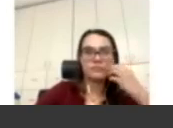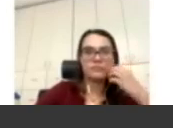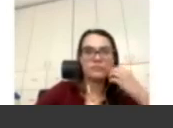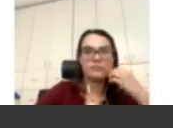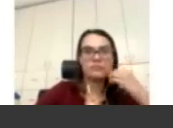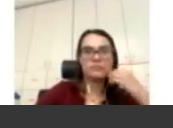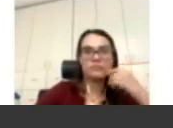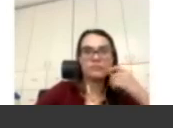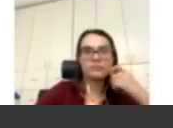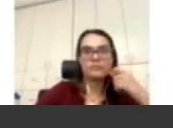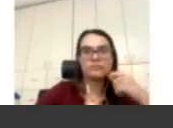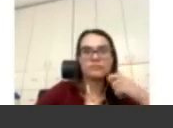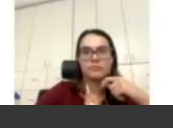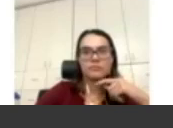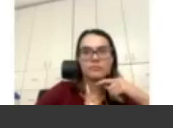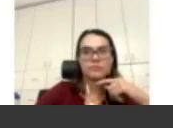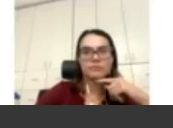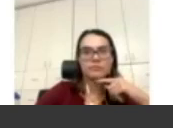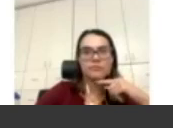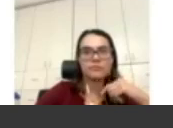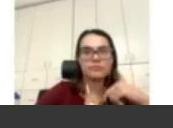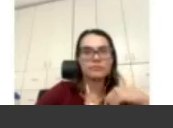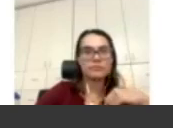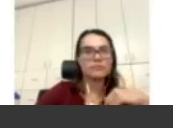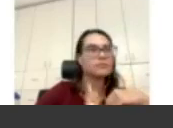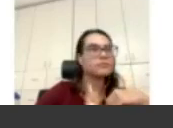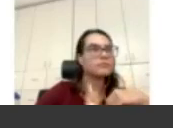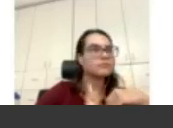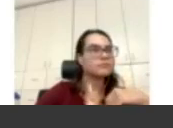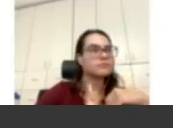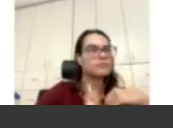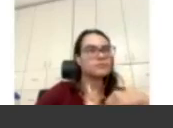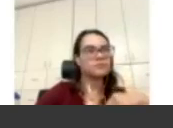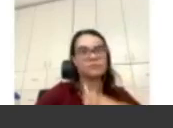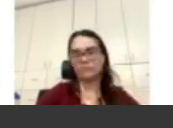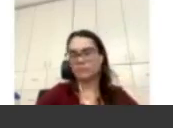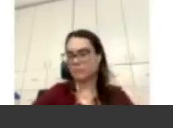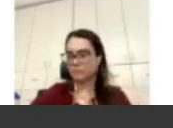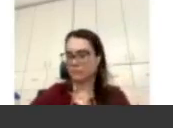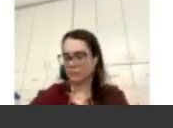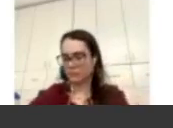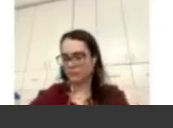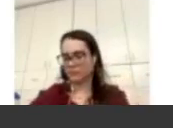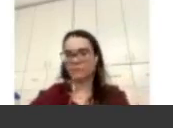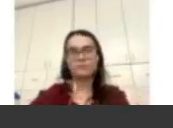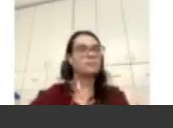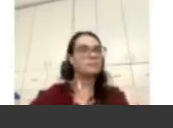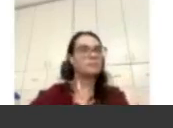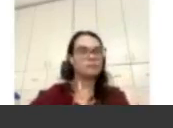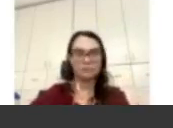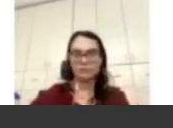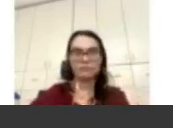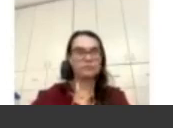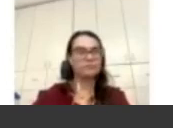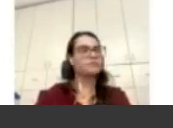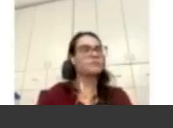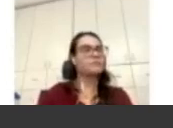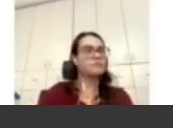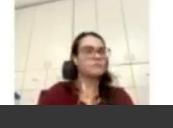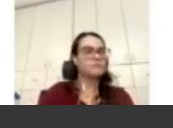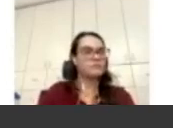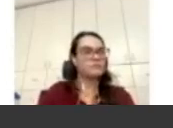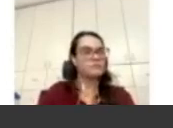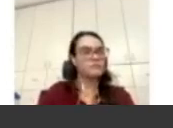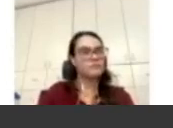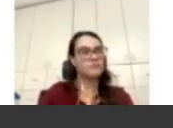questão a escala cromática mostrava que realmente o Brasil estava ali com um número importante de casos, e esse aqui também é um gráfico,